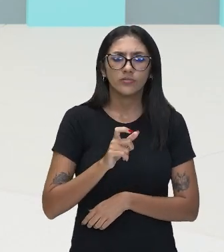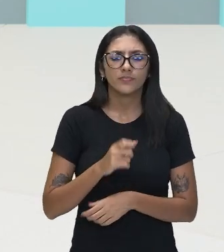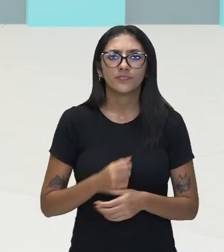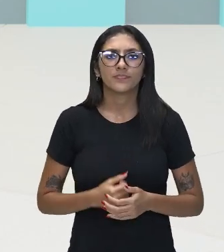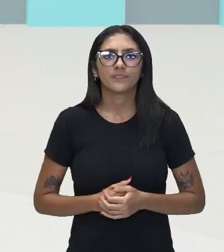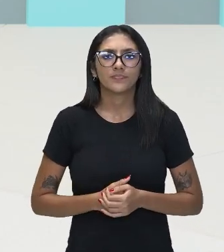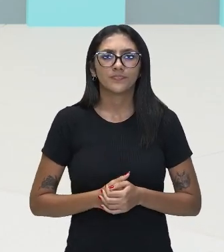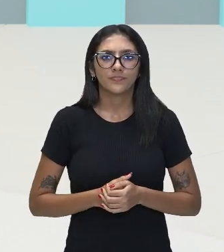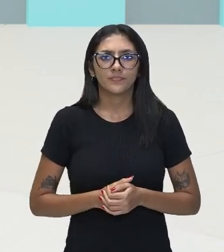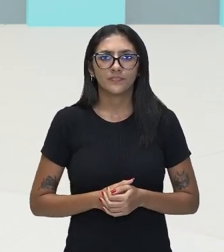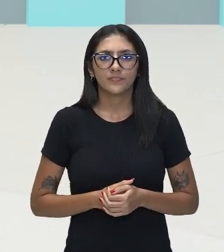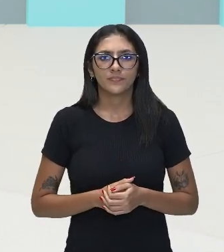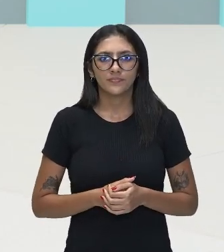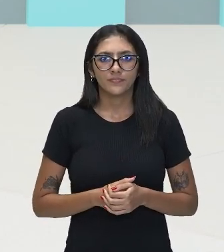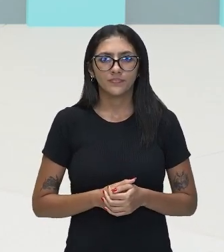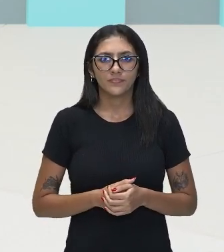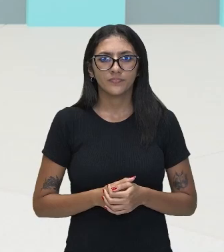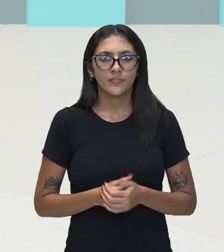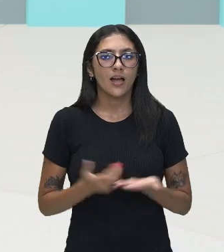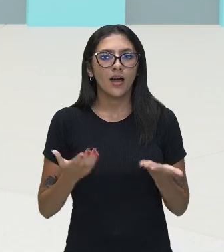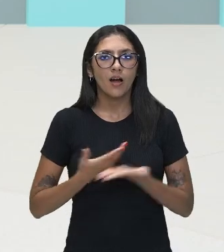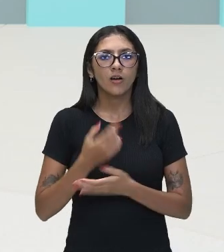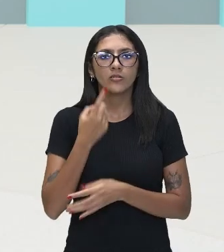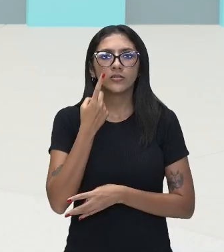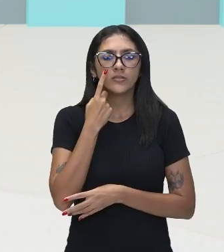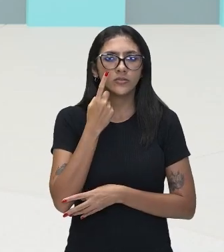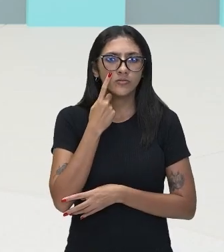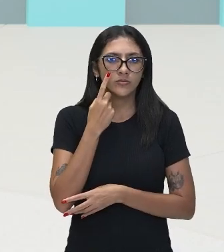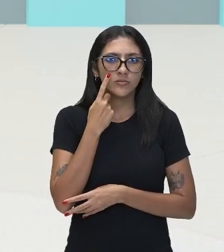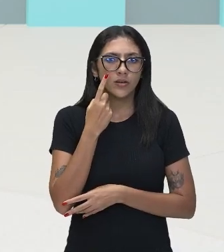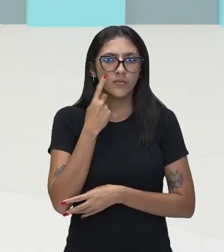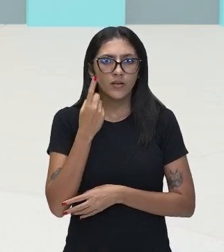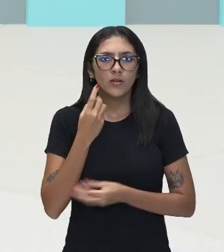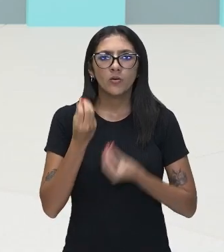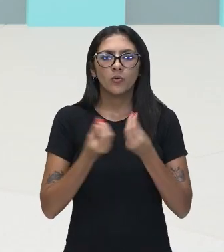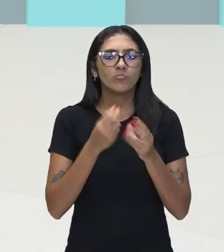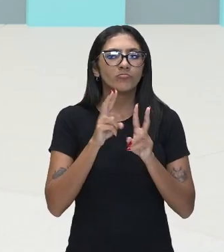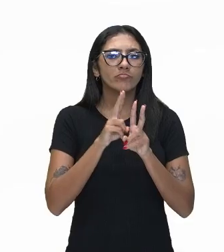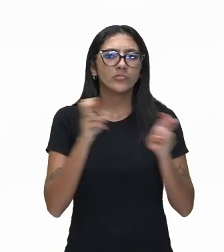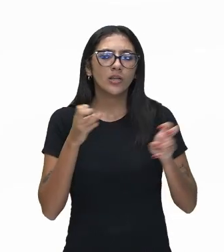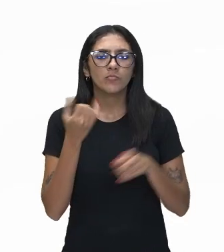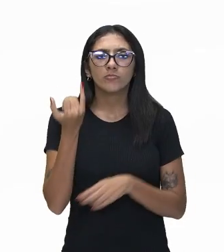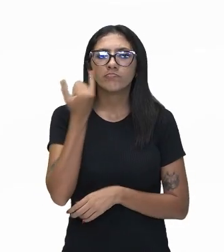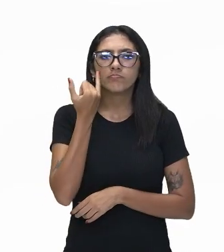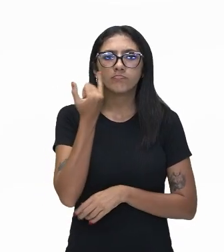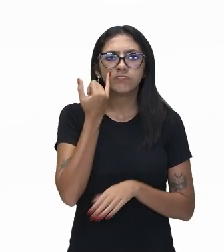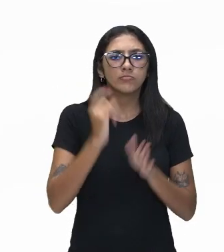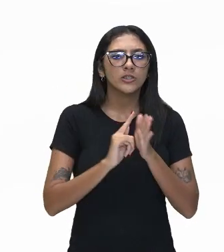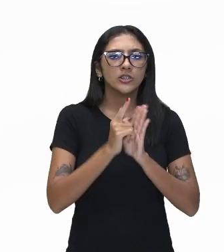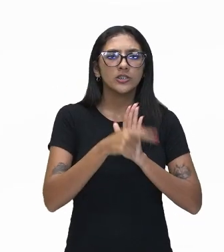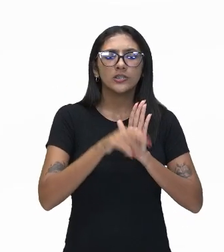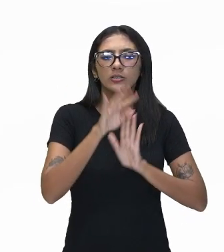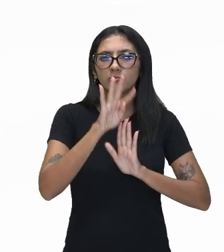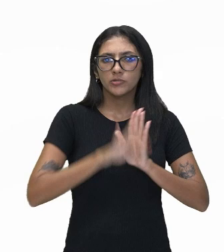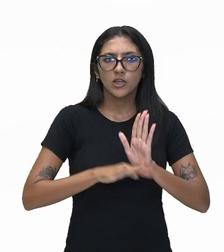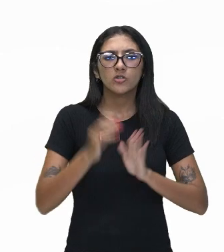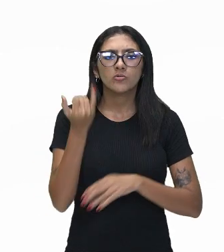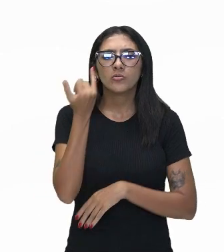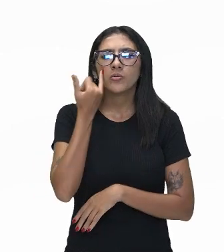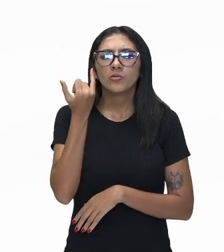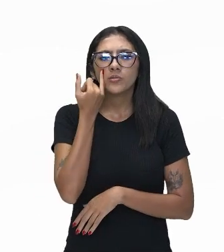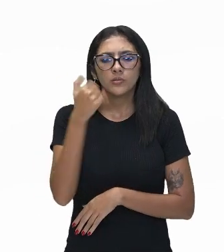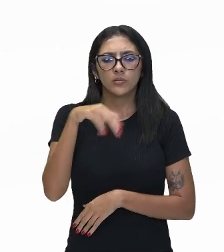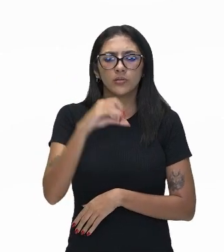bem? Agora nós vamos ver sobre a notícia, o gênero textual a notícia. O que é